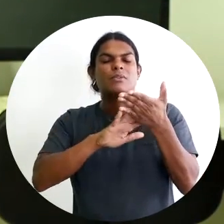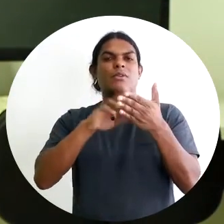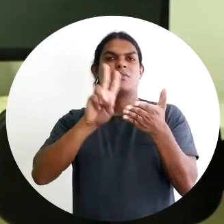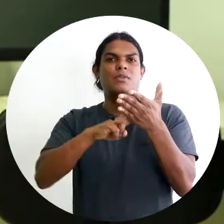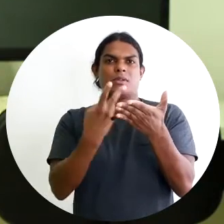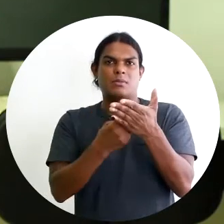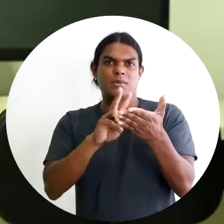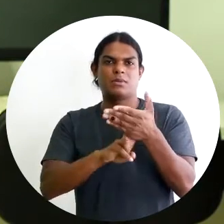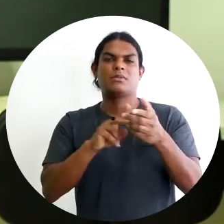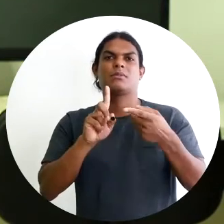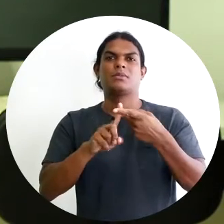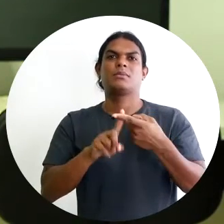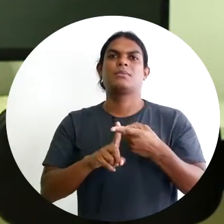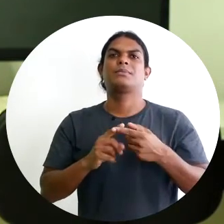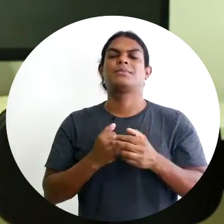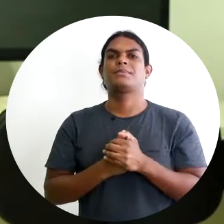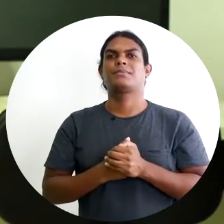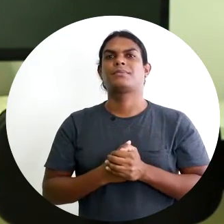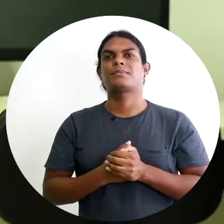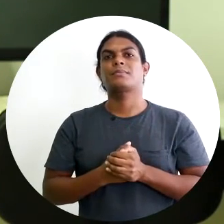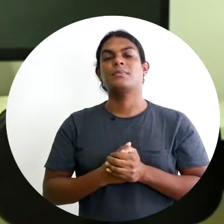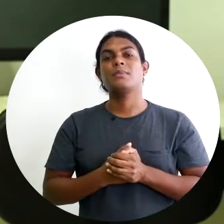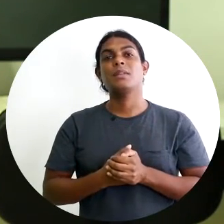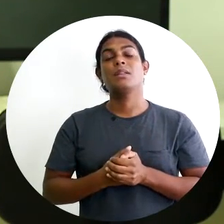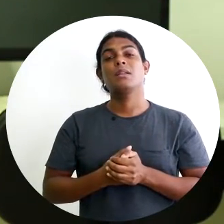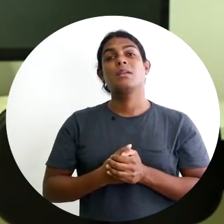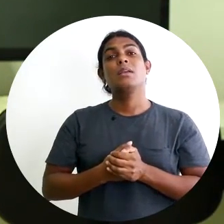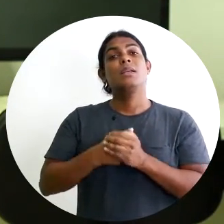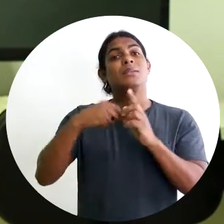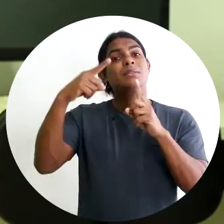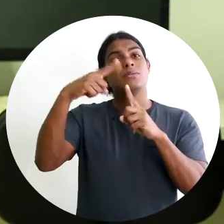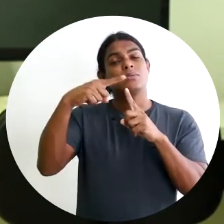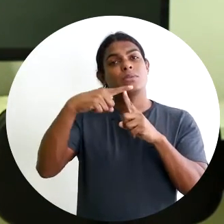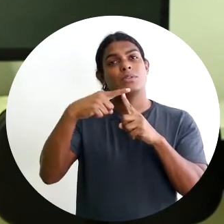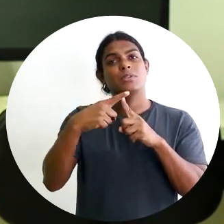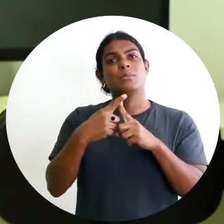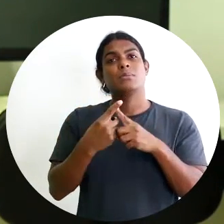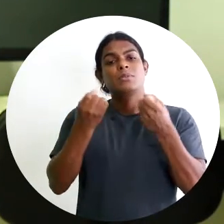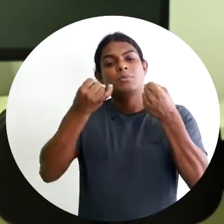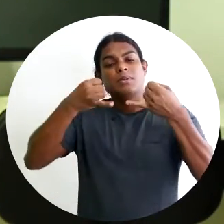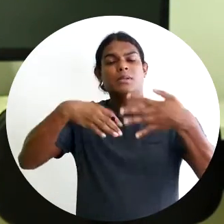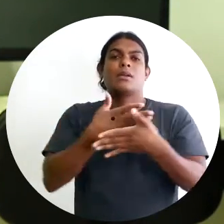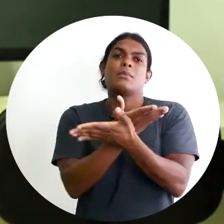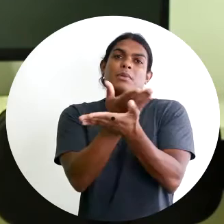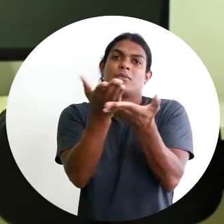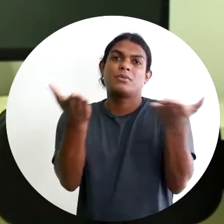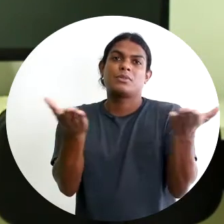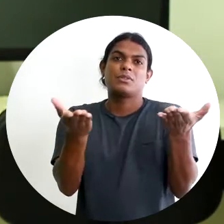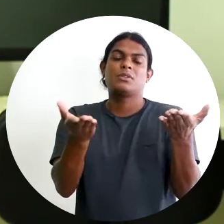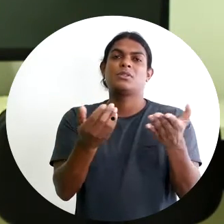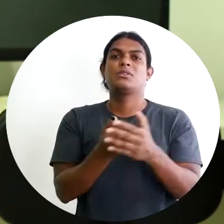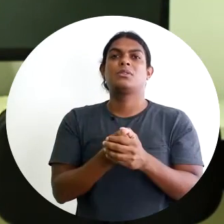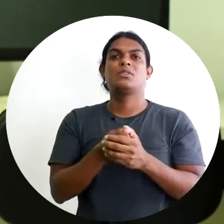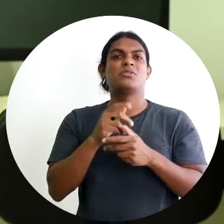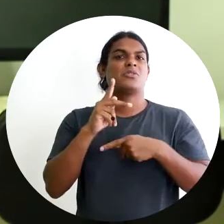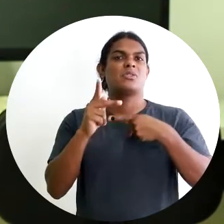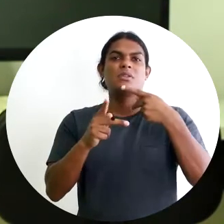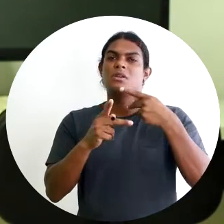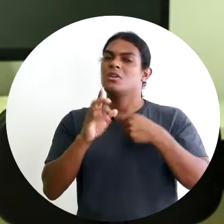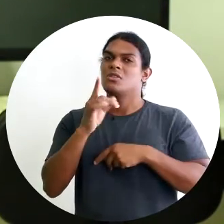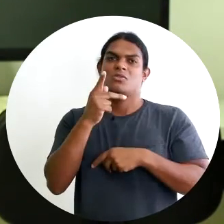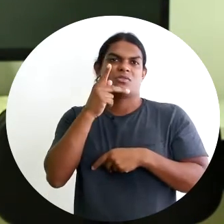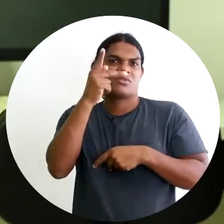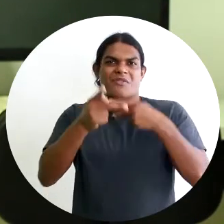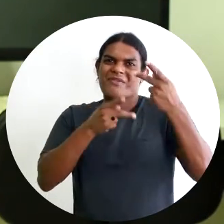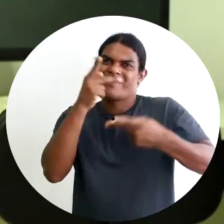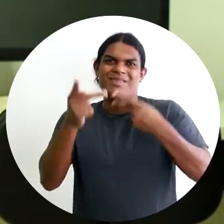Isso aí foi um estímulo para vocês conhecerem que eu não só falo de acessibilidade, eu faço a acessibilidade acontecer, né? Porque é